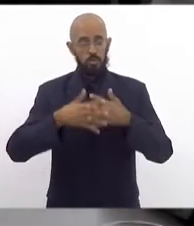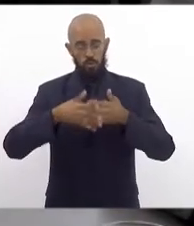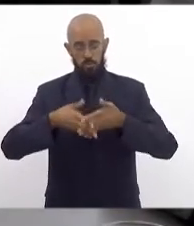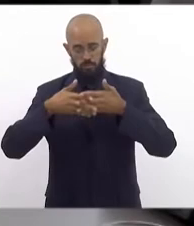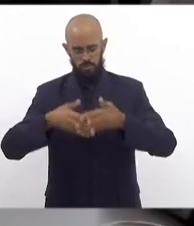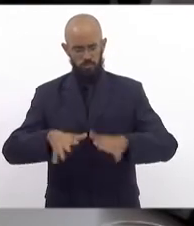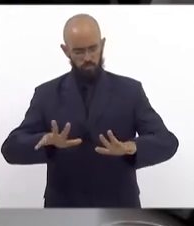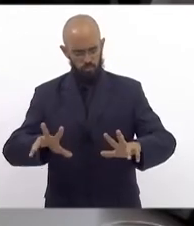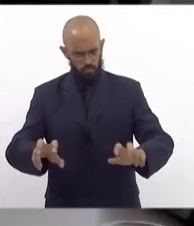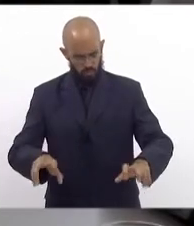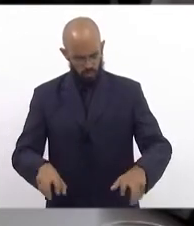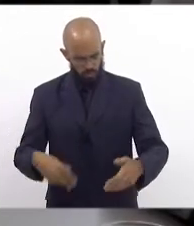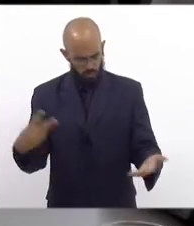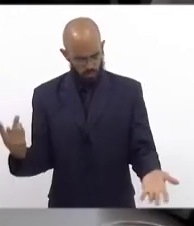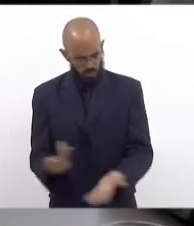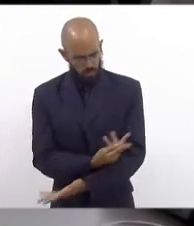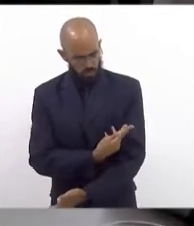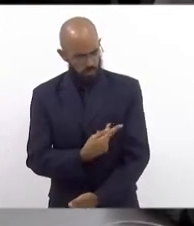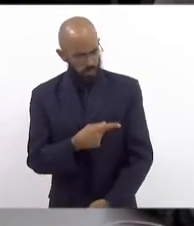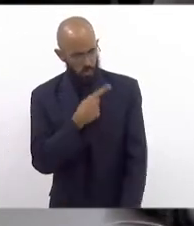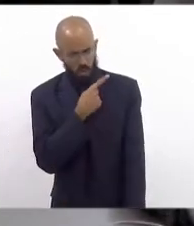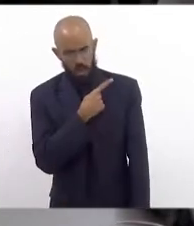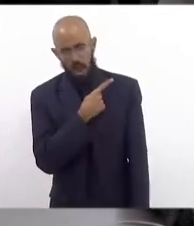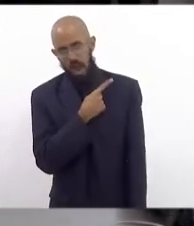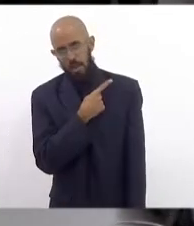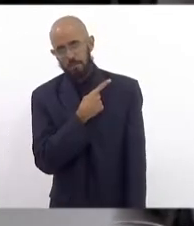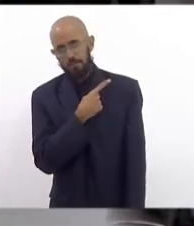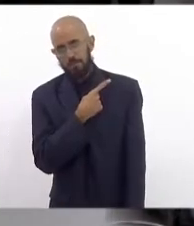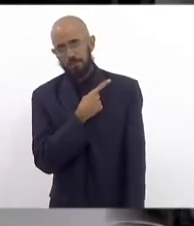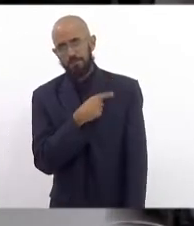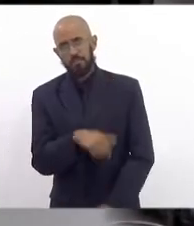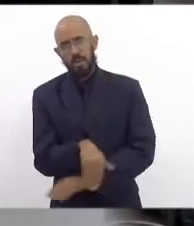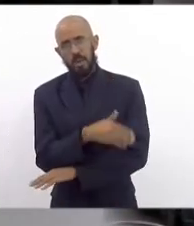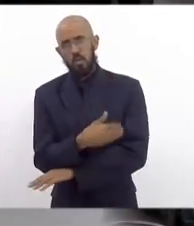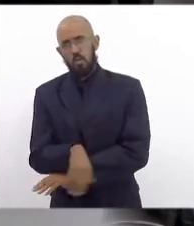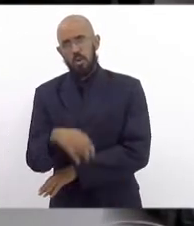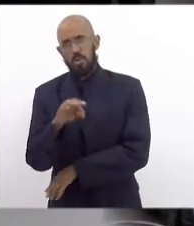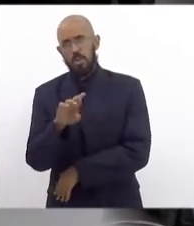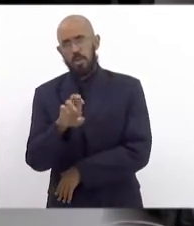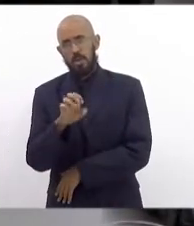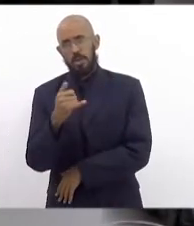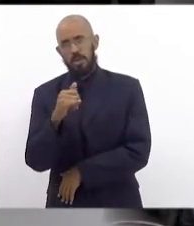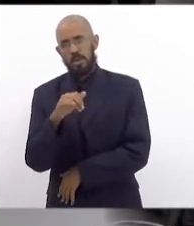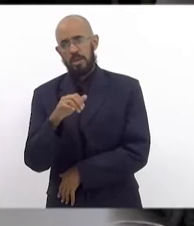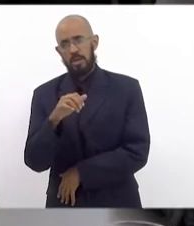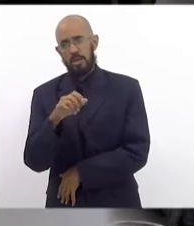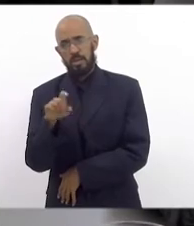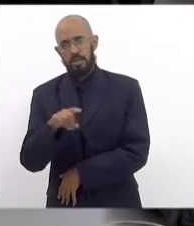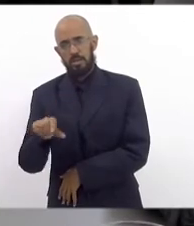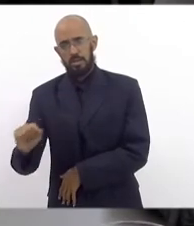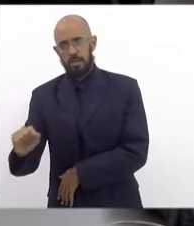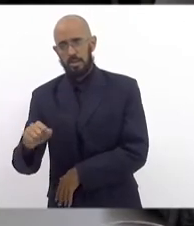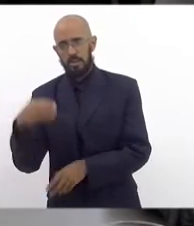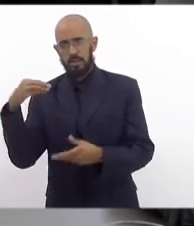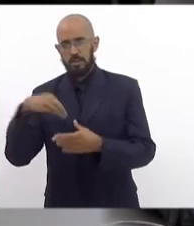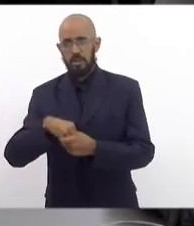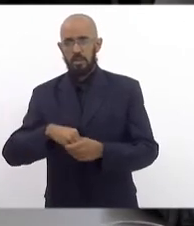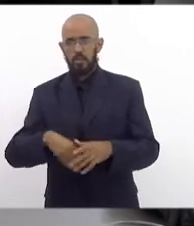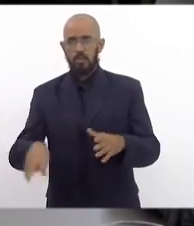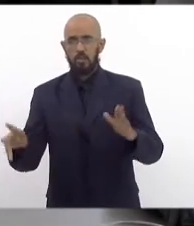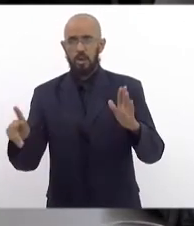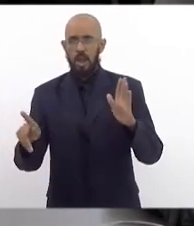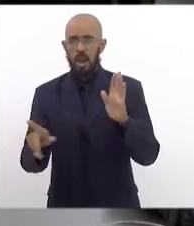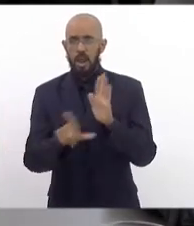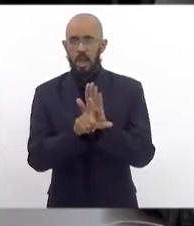aconteceram em Petrópolis sobre a Rua Teresa etc dentro da Lei sem mudar nada